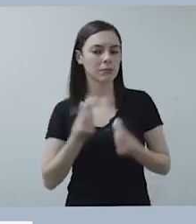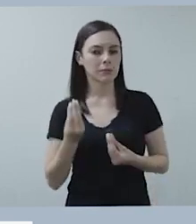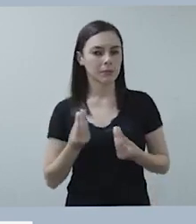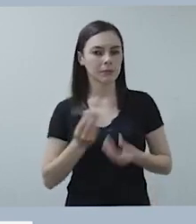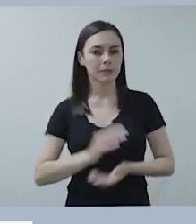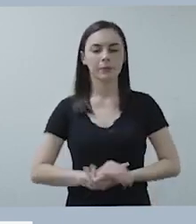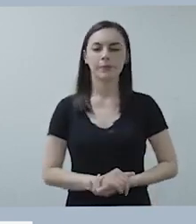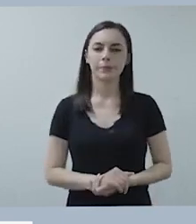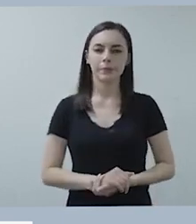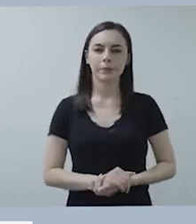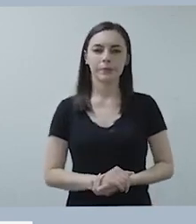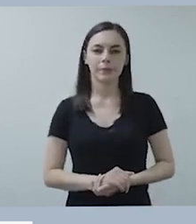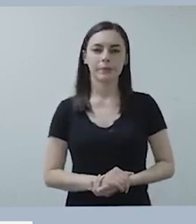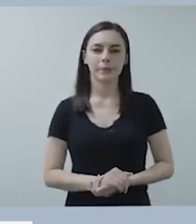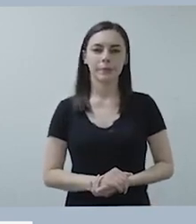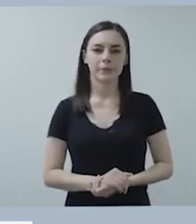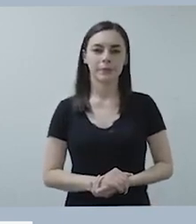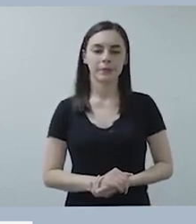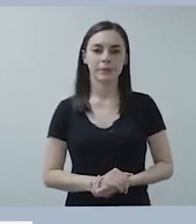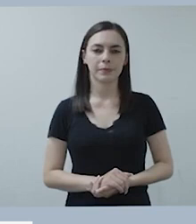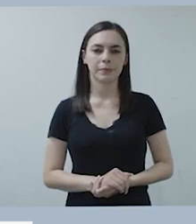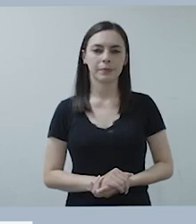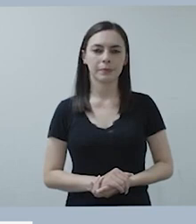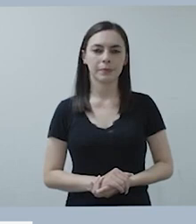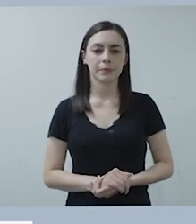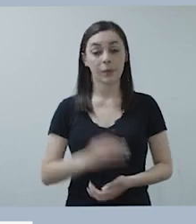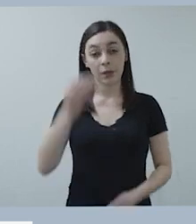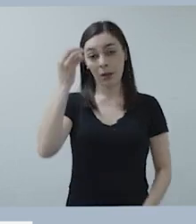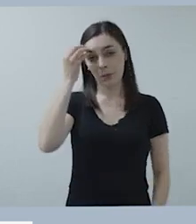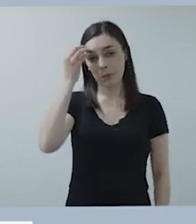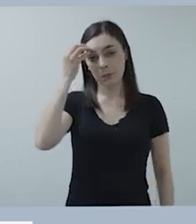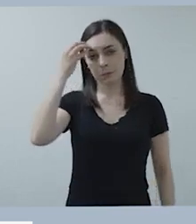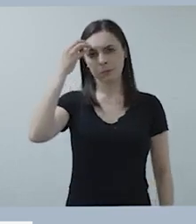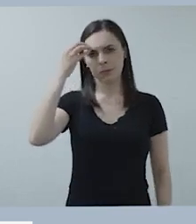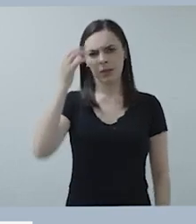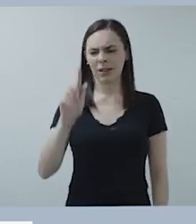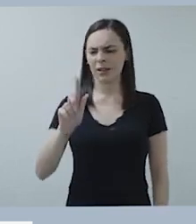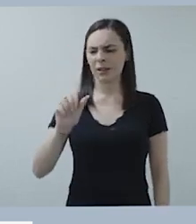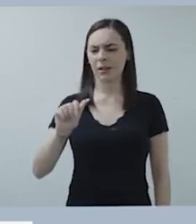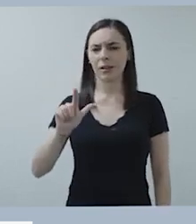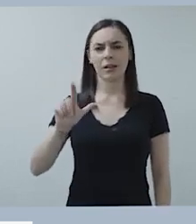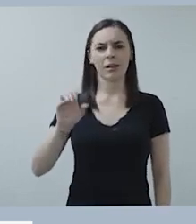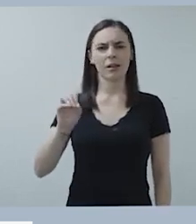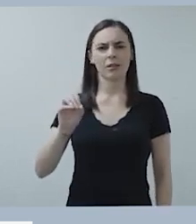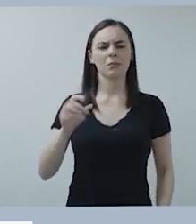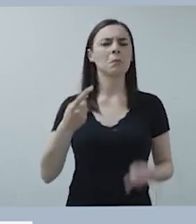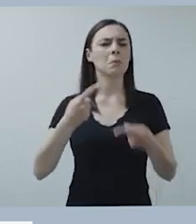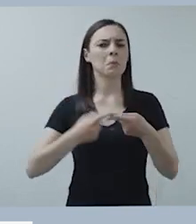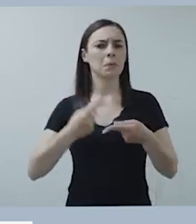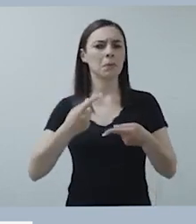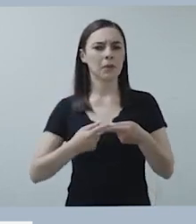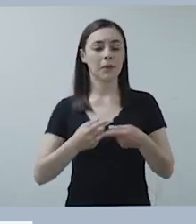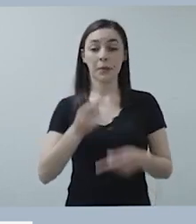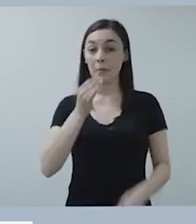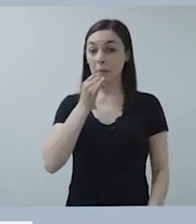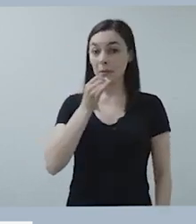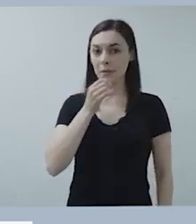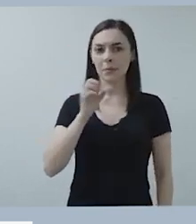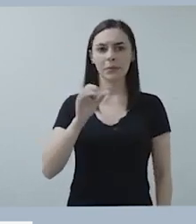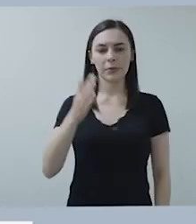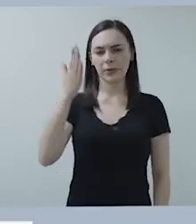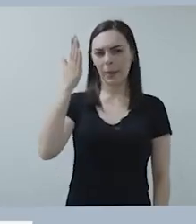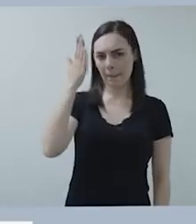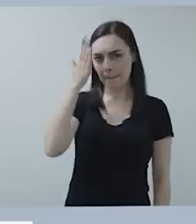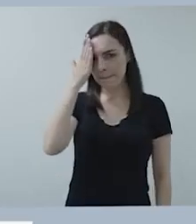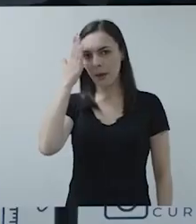tudo. O galo, na verdade, tem esse nome porque é quando acontece a batida, então